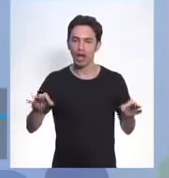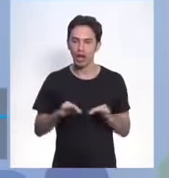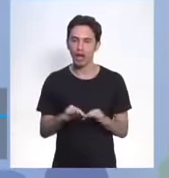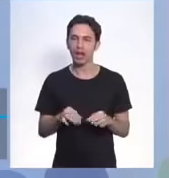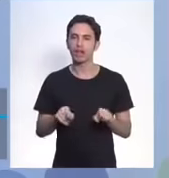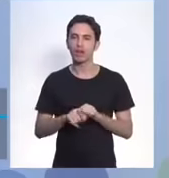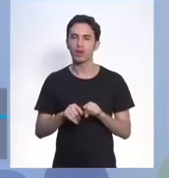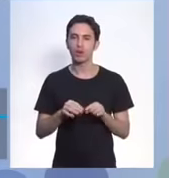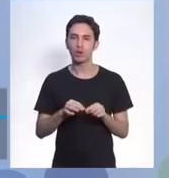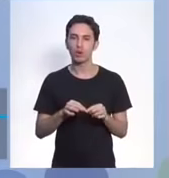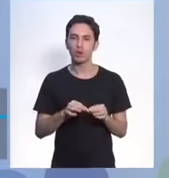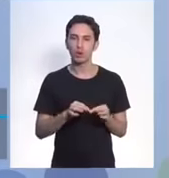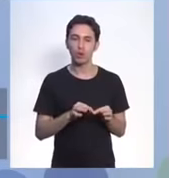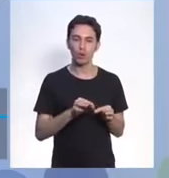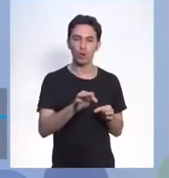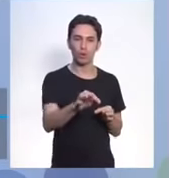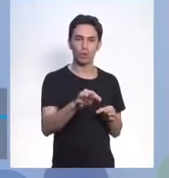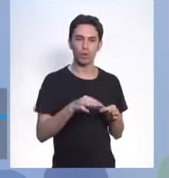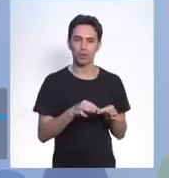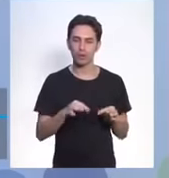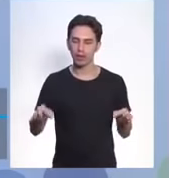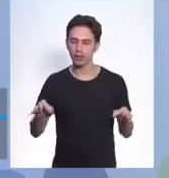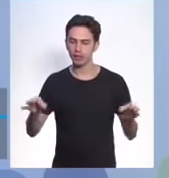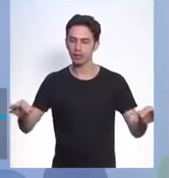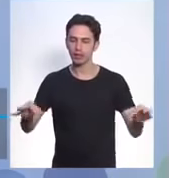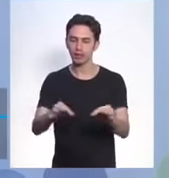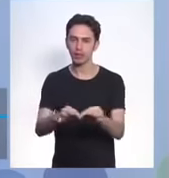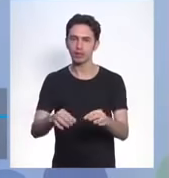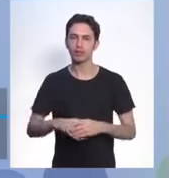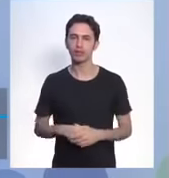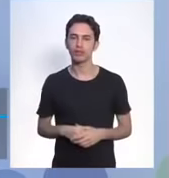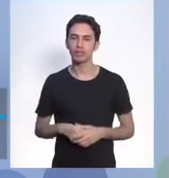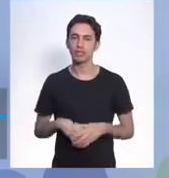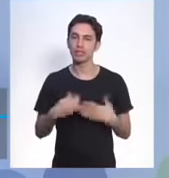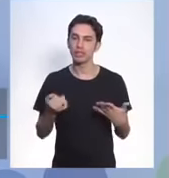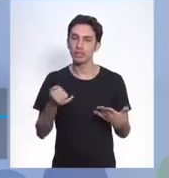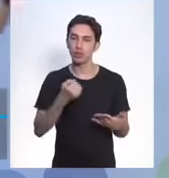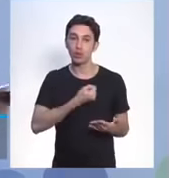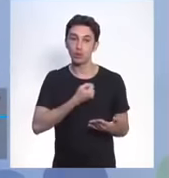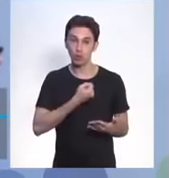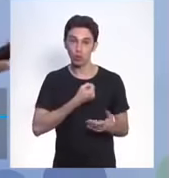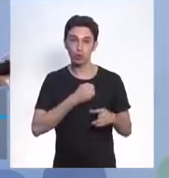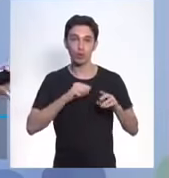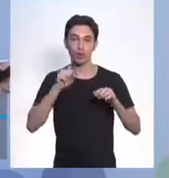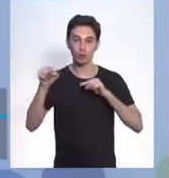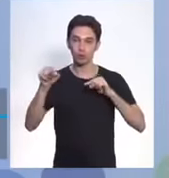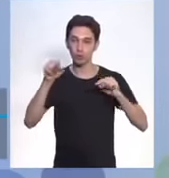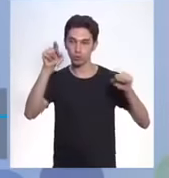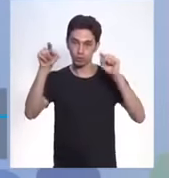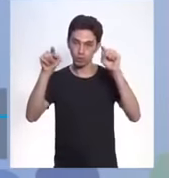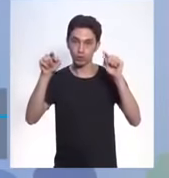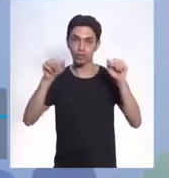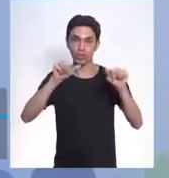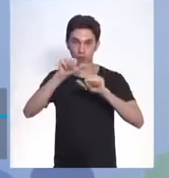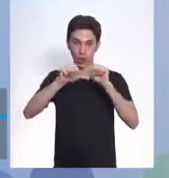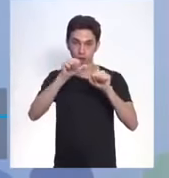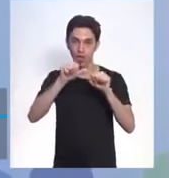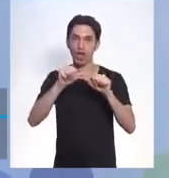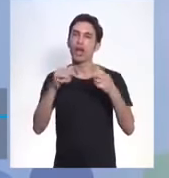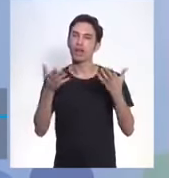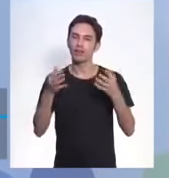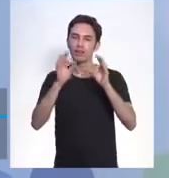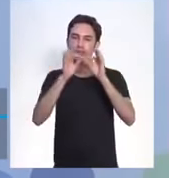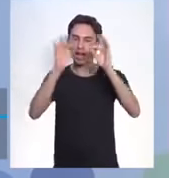o comprimento dela né A questão do perímetro você mudar o par ordenado você muda o formato da figura né